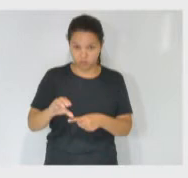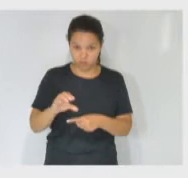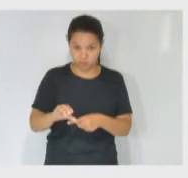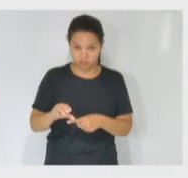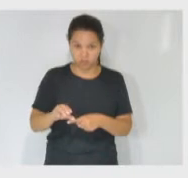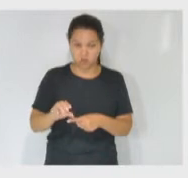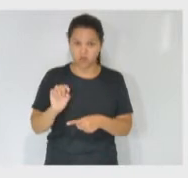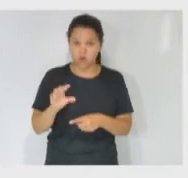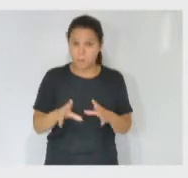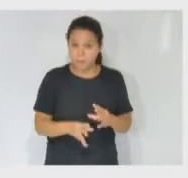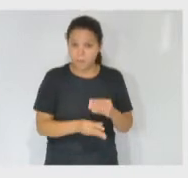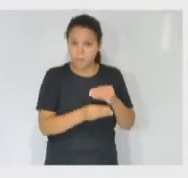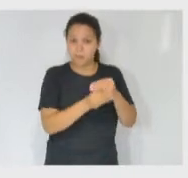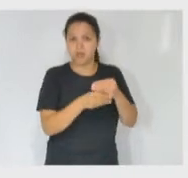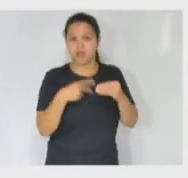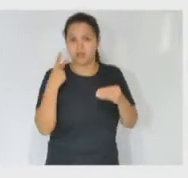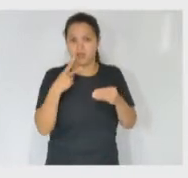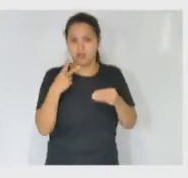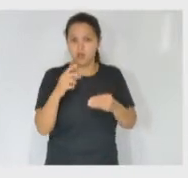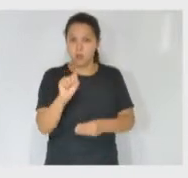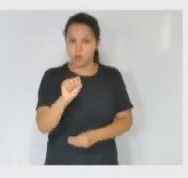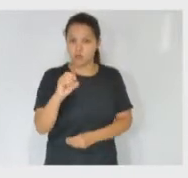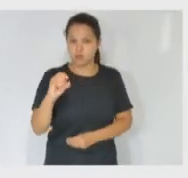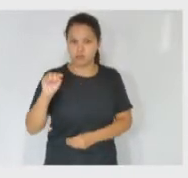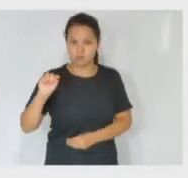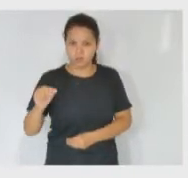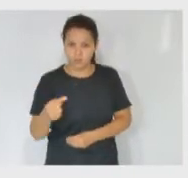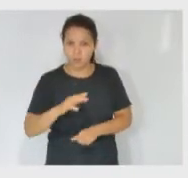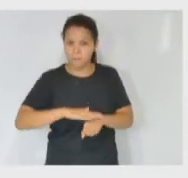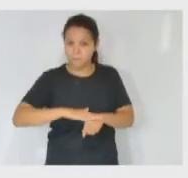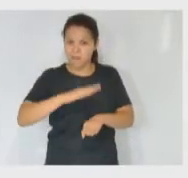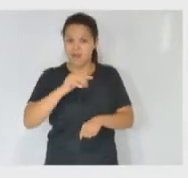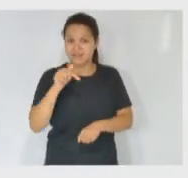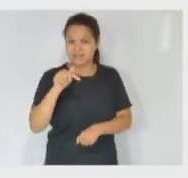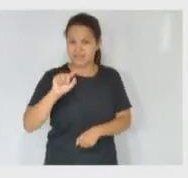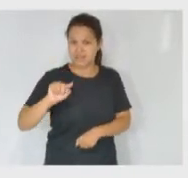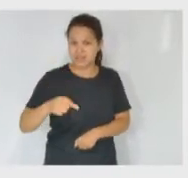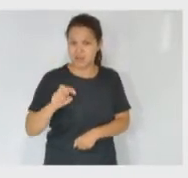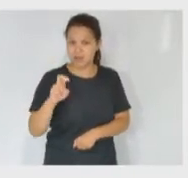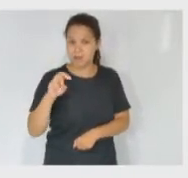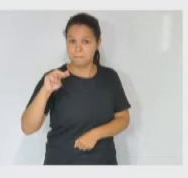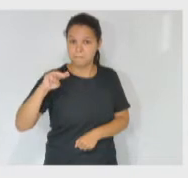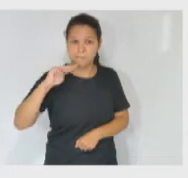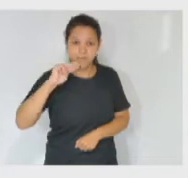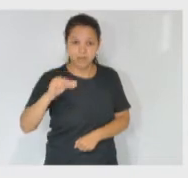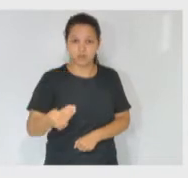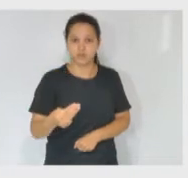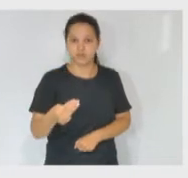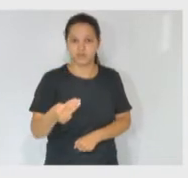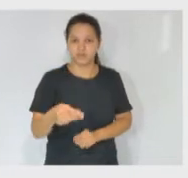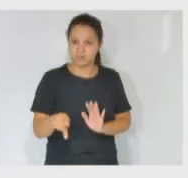emenda parlamentar, mais de 800 mil e mais de 7 milhões do governo do Estado.